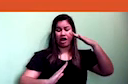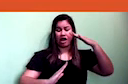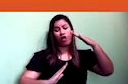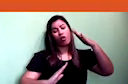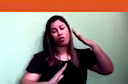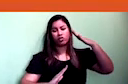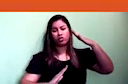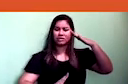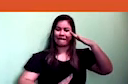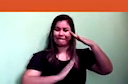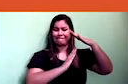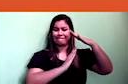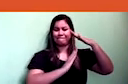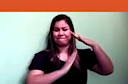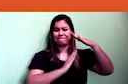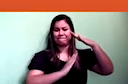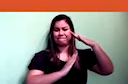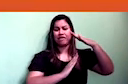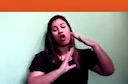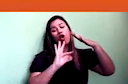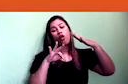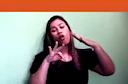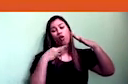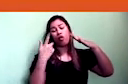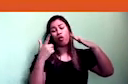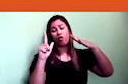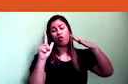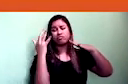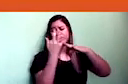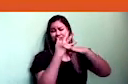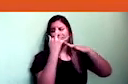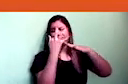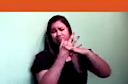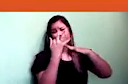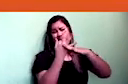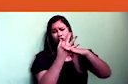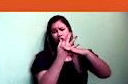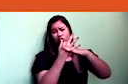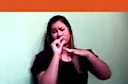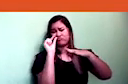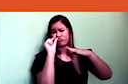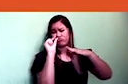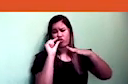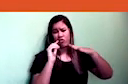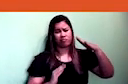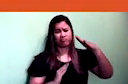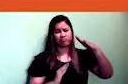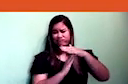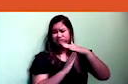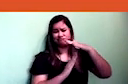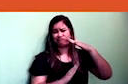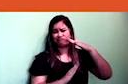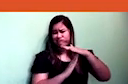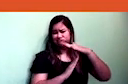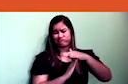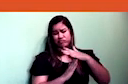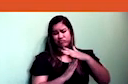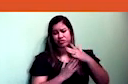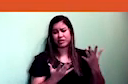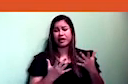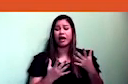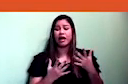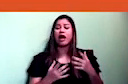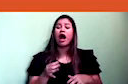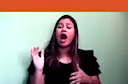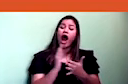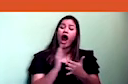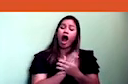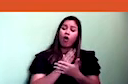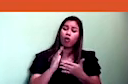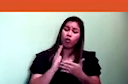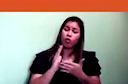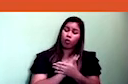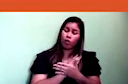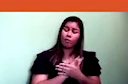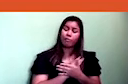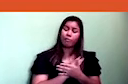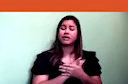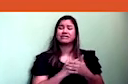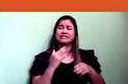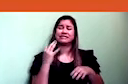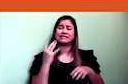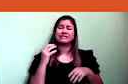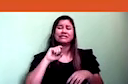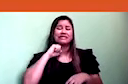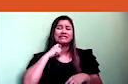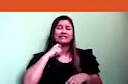elas conseguem, né, resistir um pouco mais a esses fatores estressantes sem o adoecimento, enquanto que outros, de repente, são